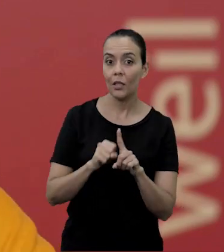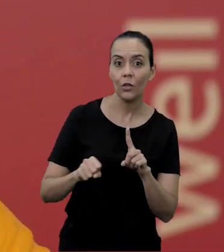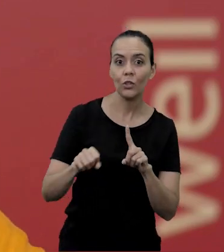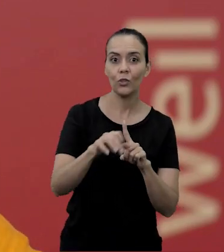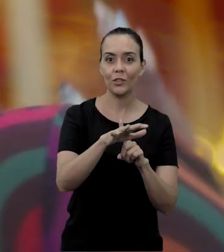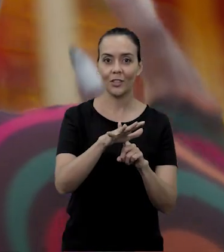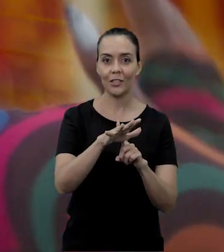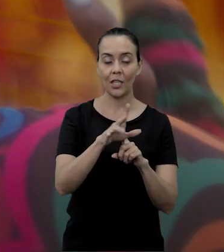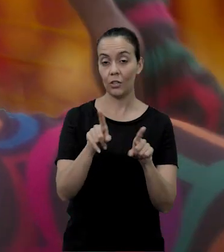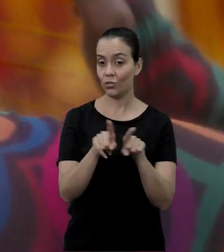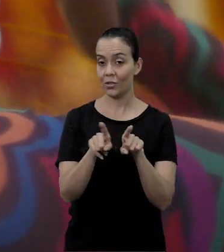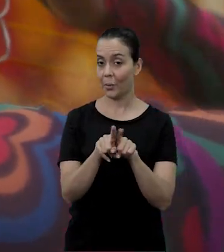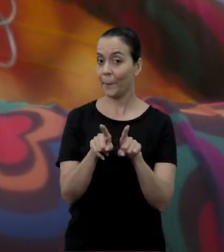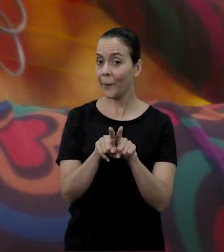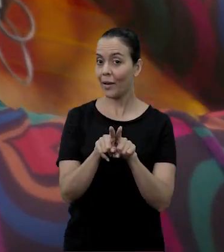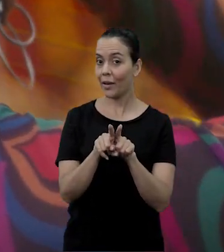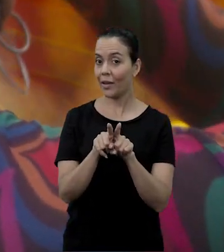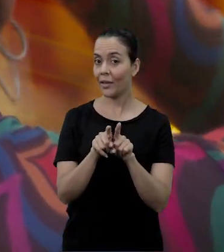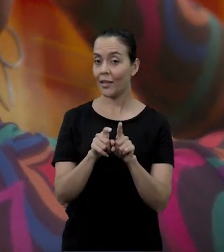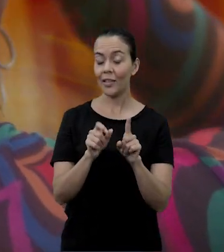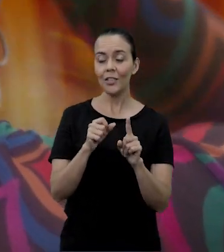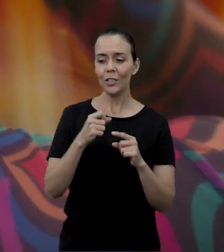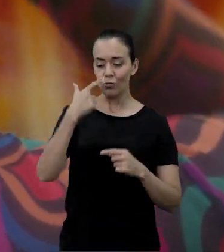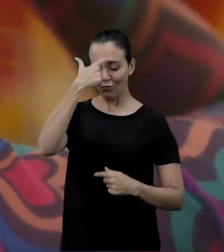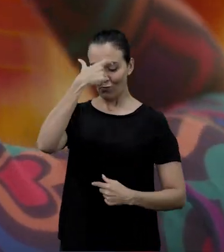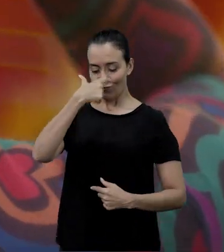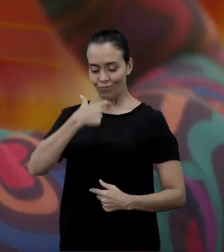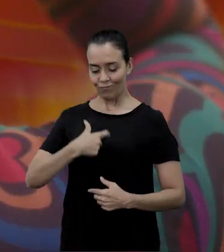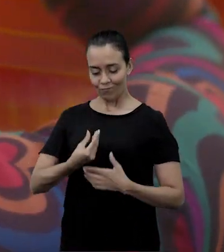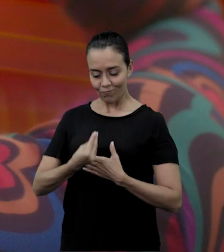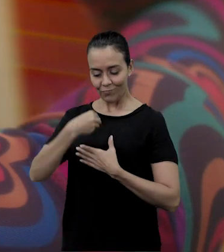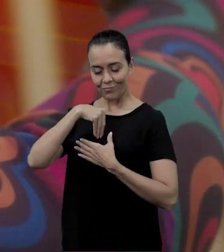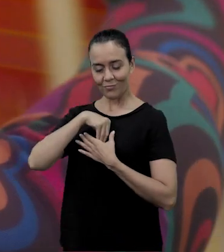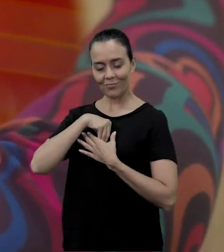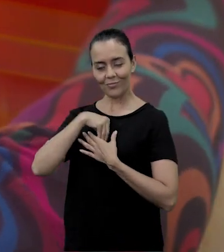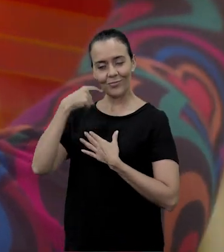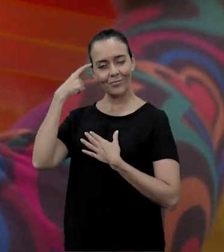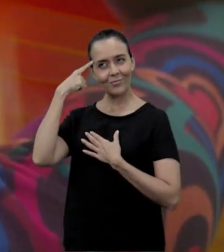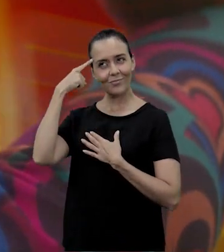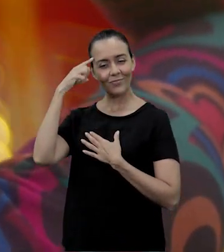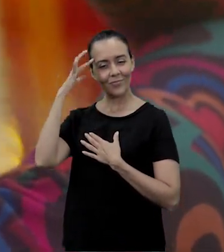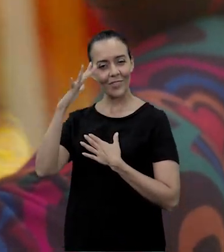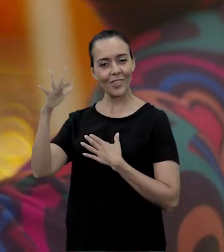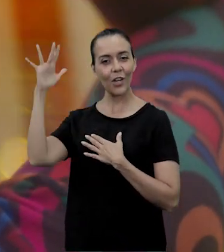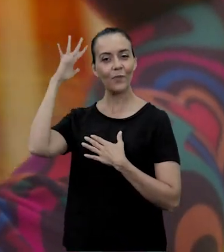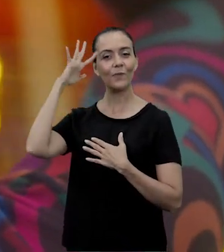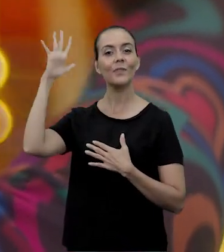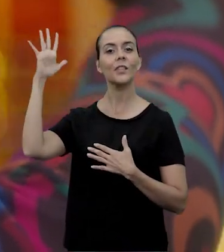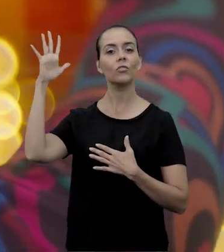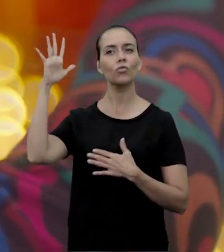e com a gente mesmo, né? É um contrassenso pensar